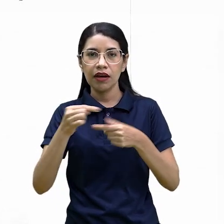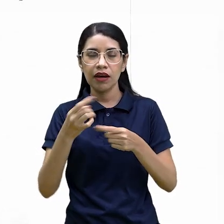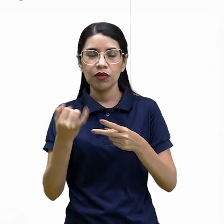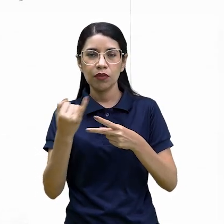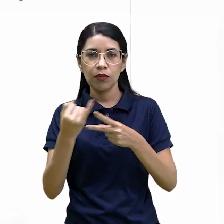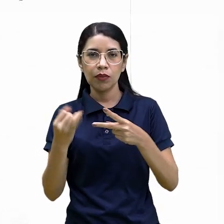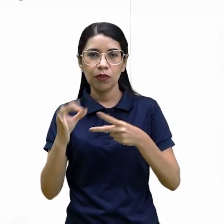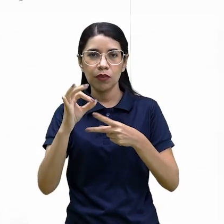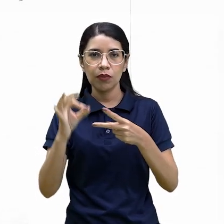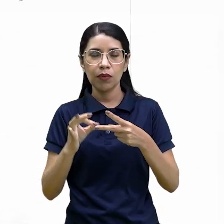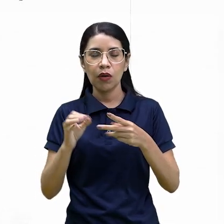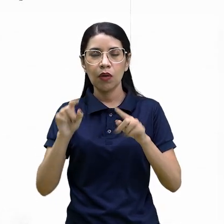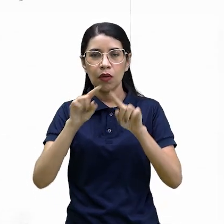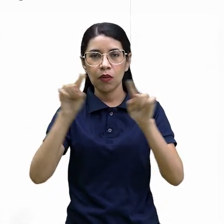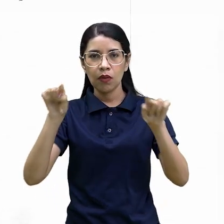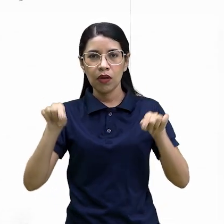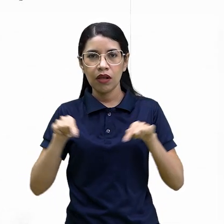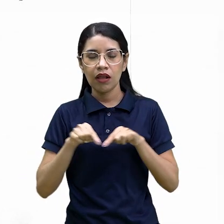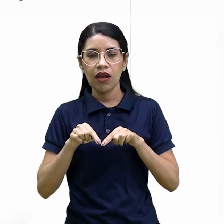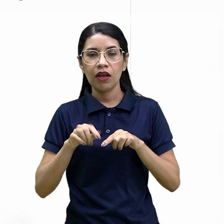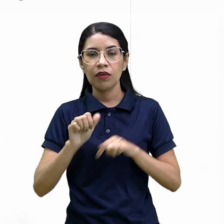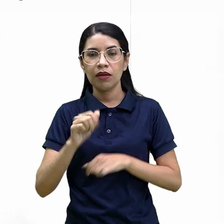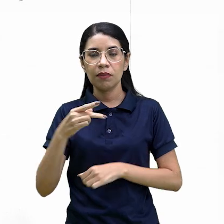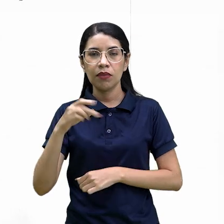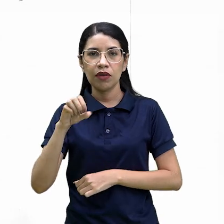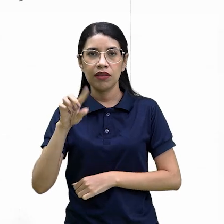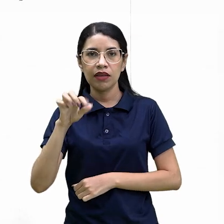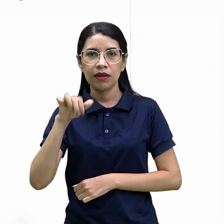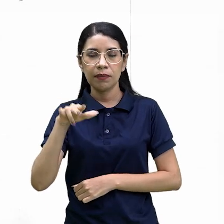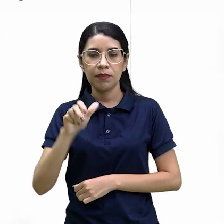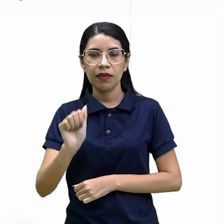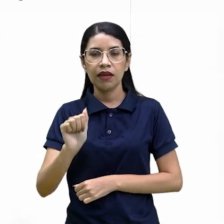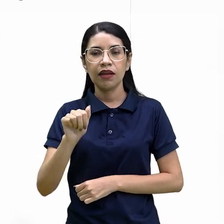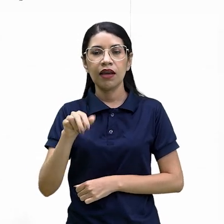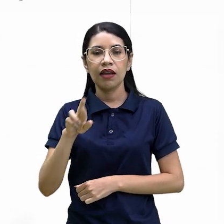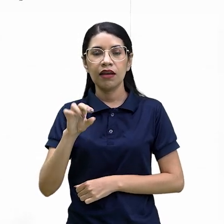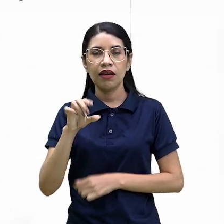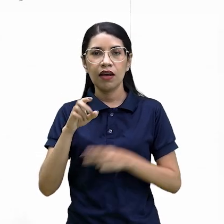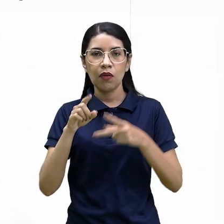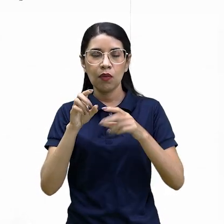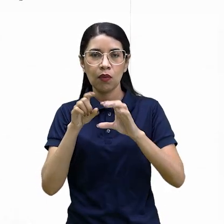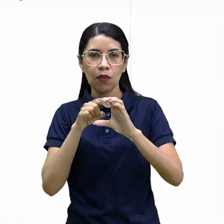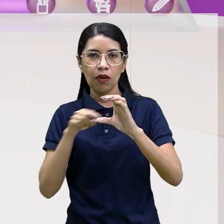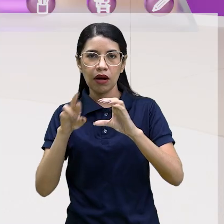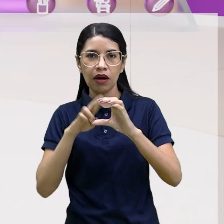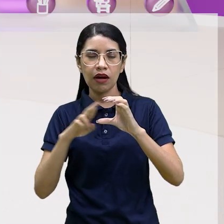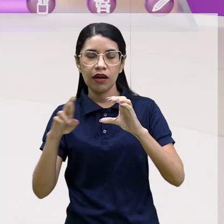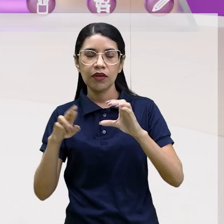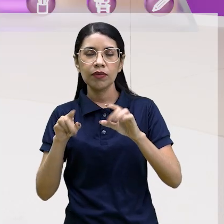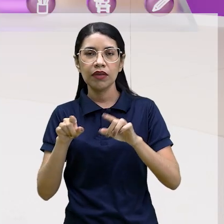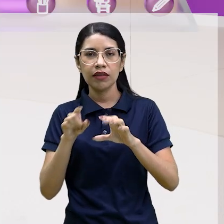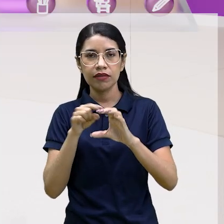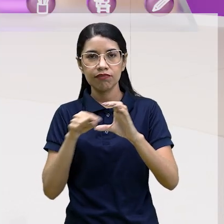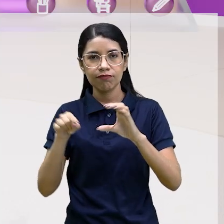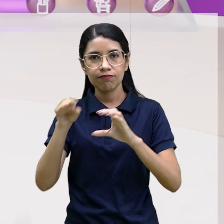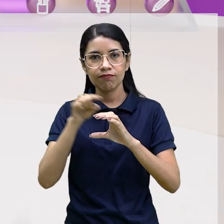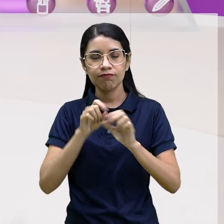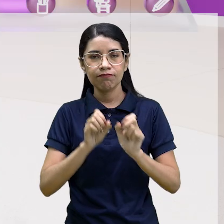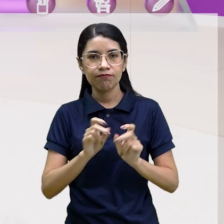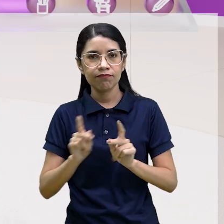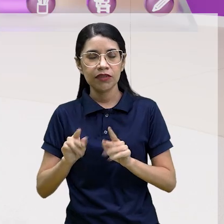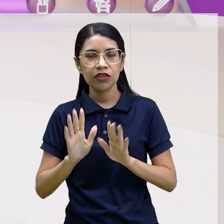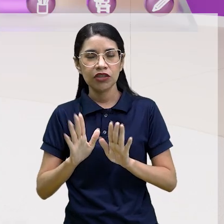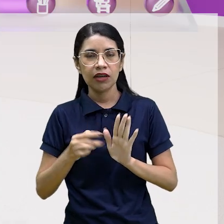polígonos, lado, apótema, raio da circunferência inscrita e circunscrita. Muito